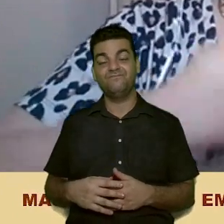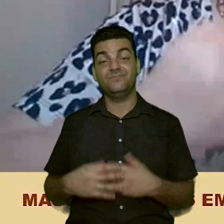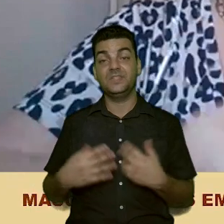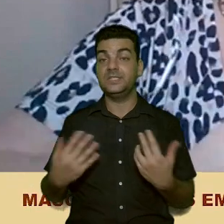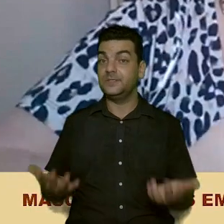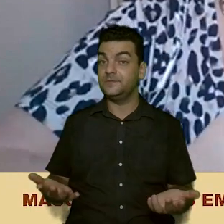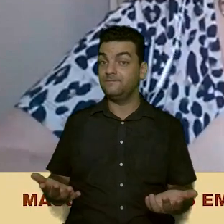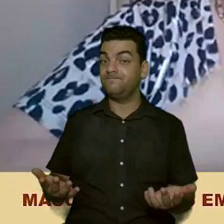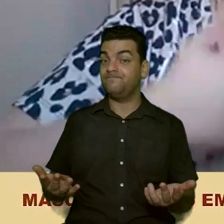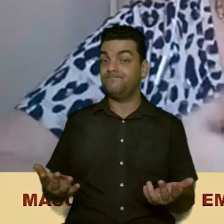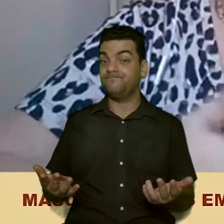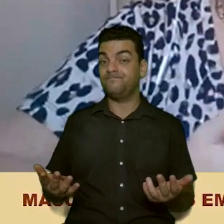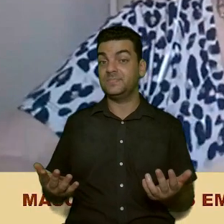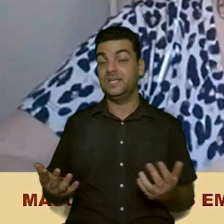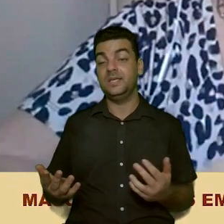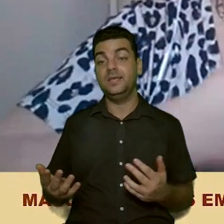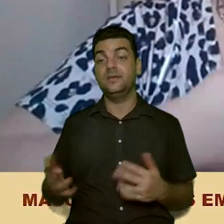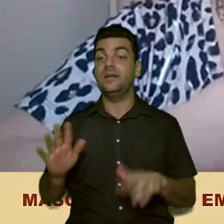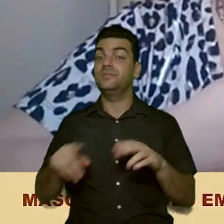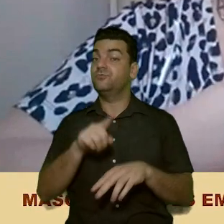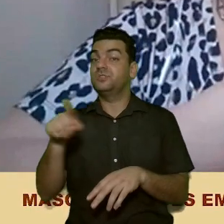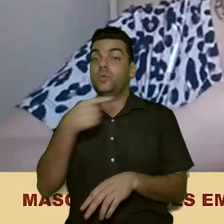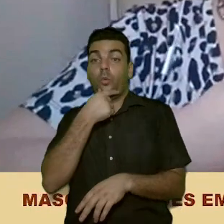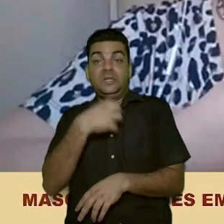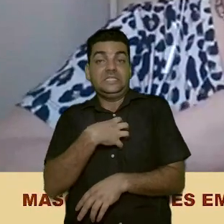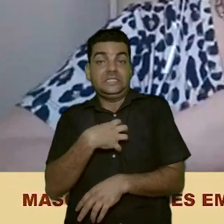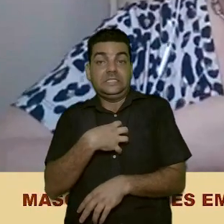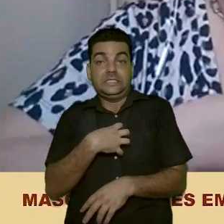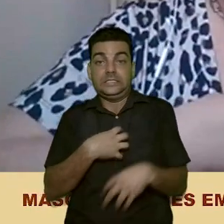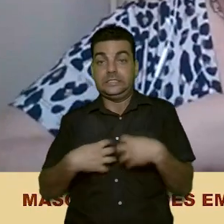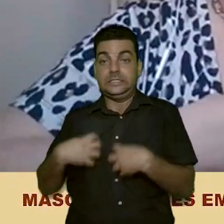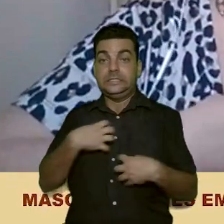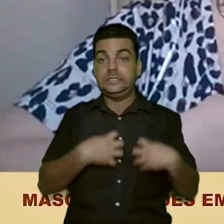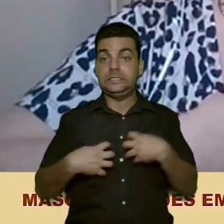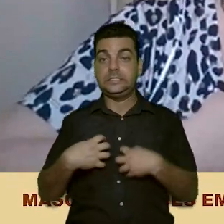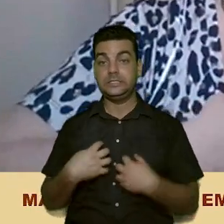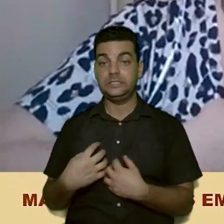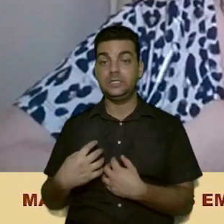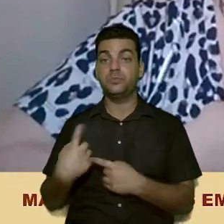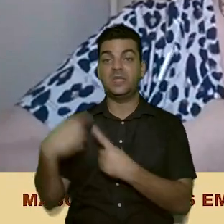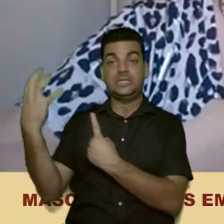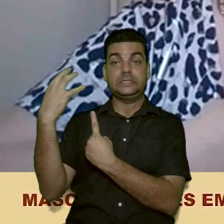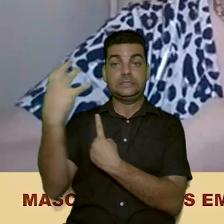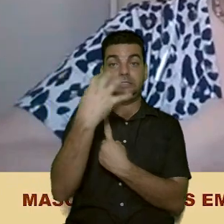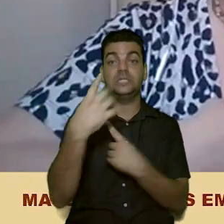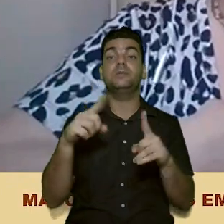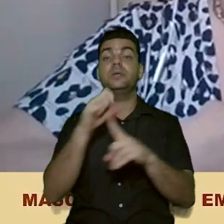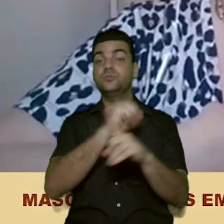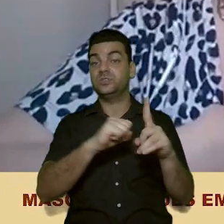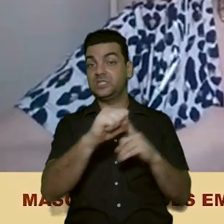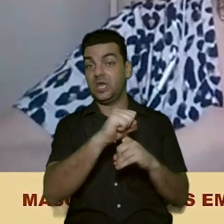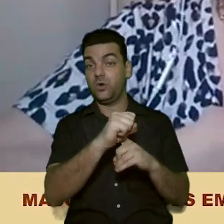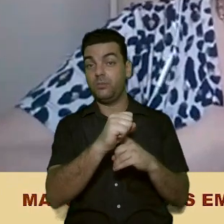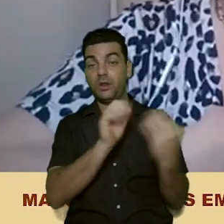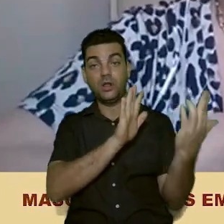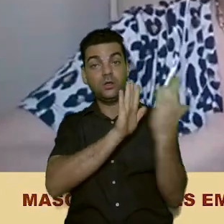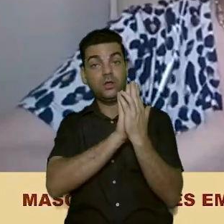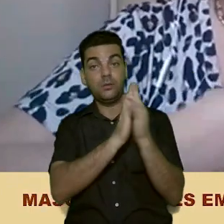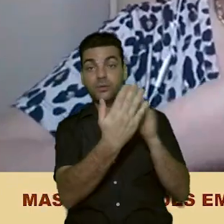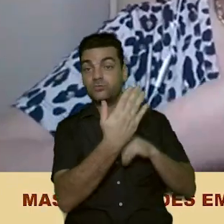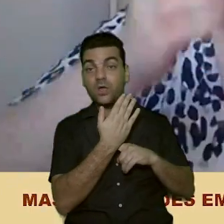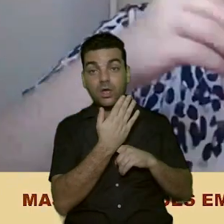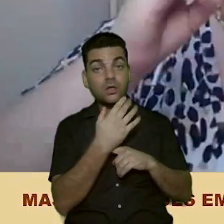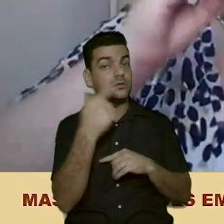né, que eu acredito que vocês, homens, se veem colocados, e a falta de estrutura social para acolhimento dos